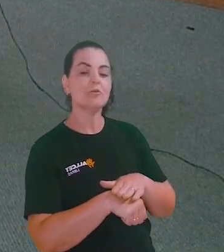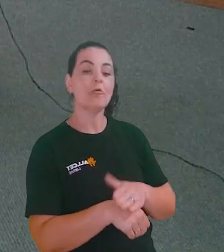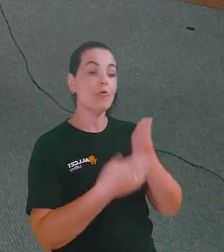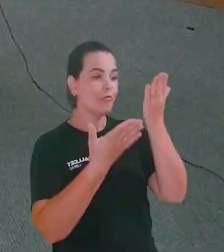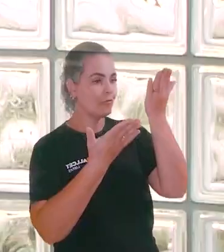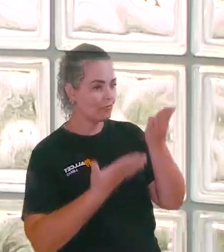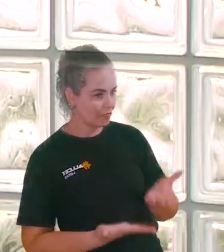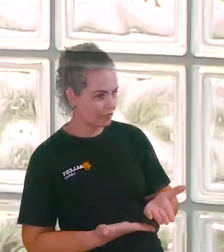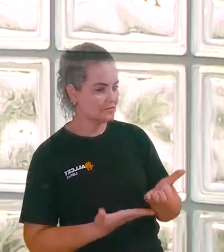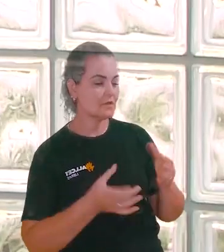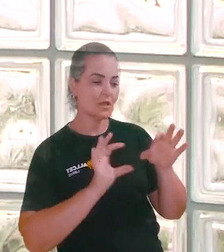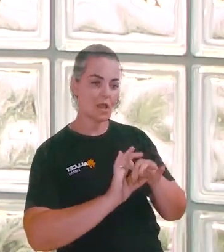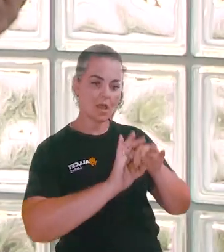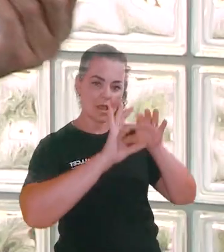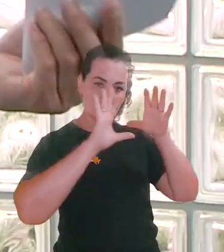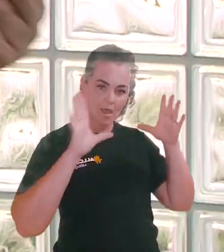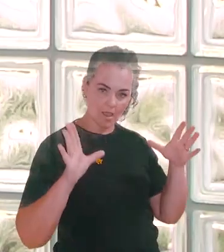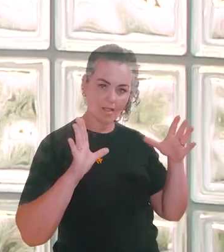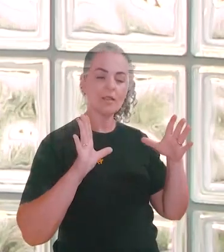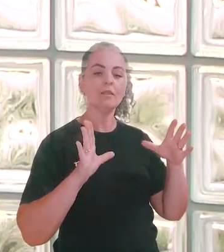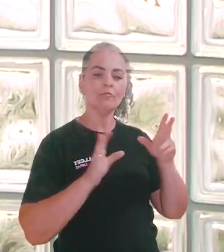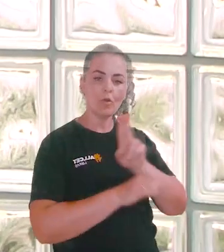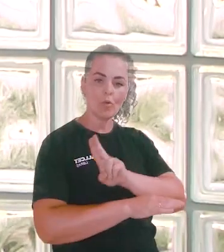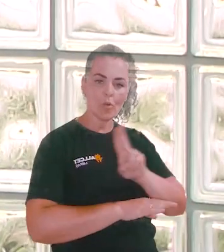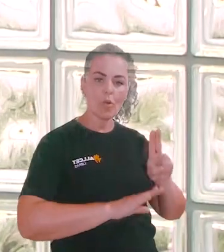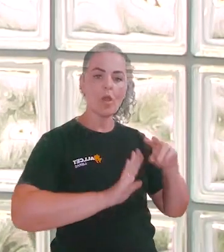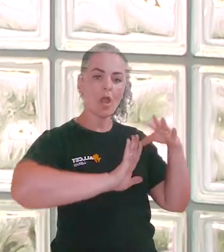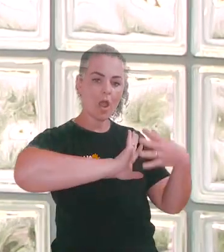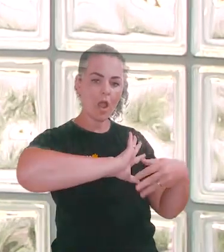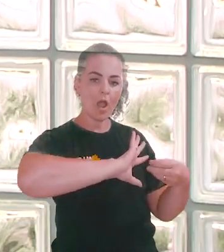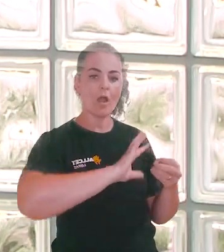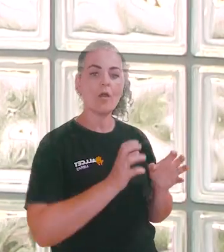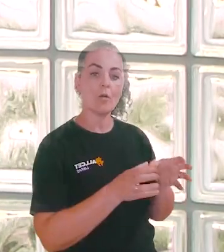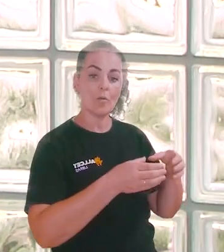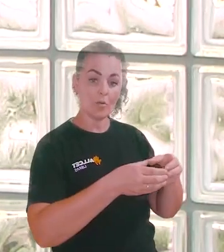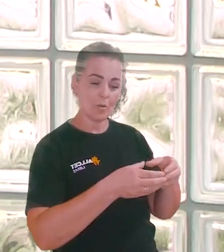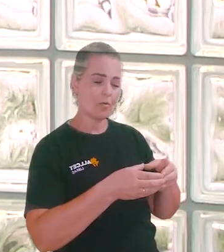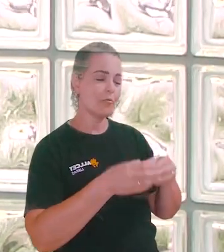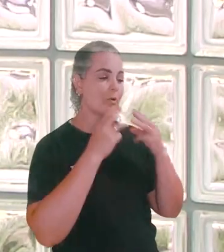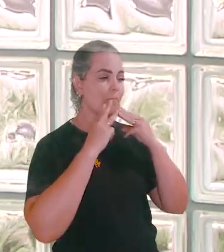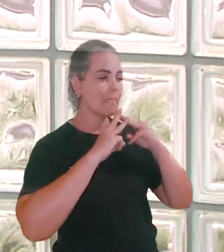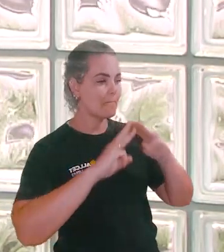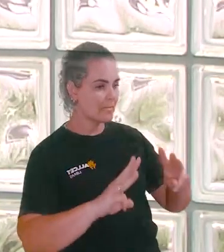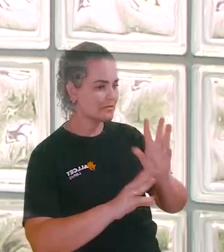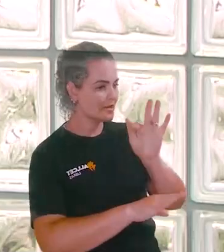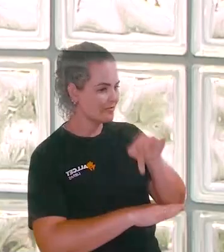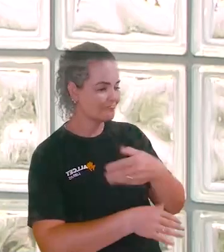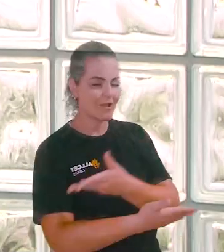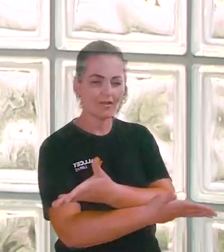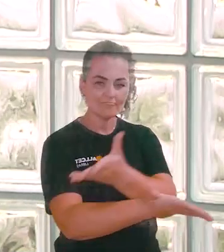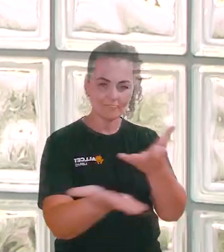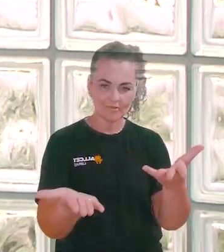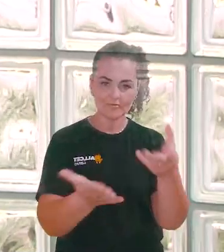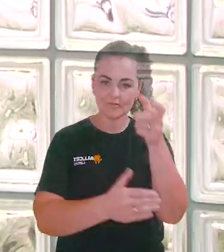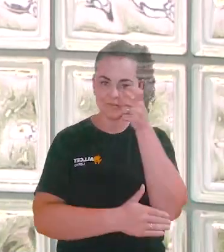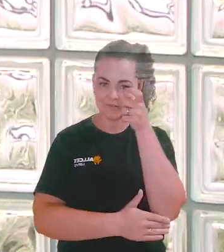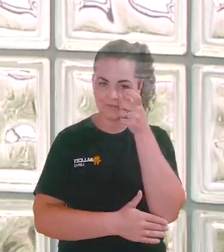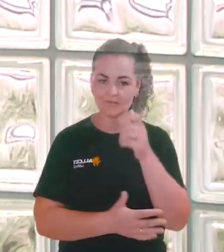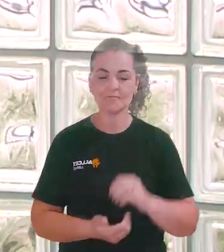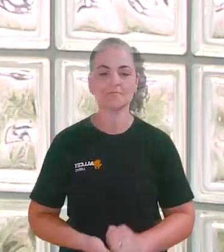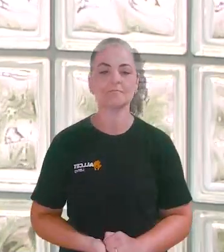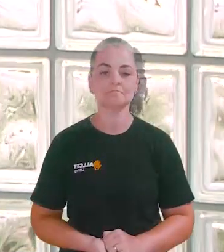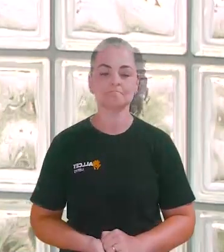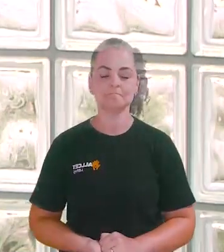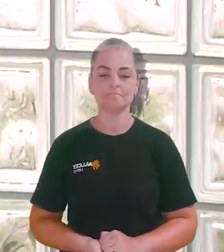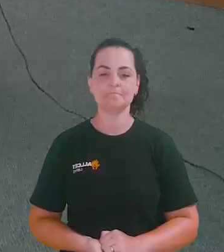nosso bate-papo, eu peço então para que a Eduarda, em nome do Núcleo de Voluntariado da ACIG, deixe sua mensagem final para